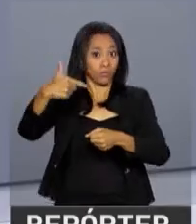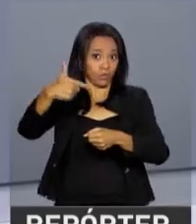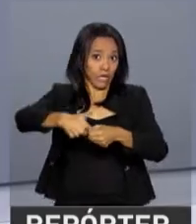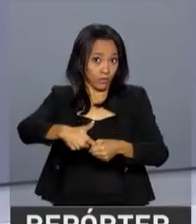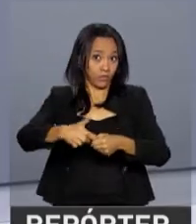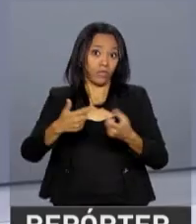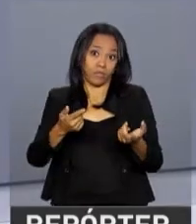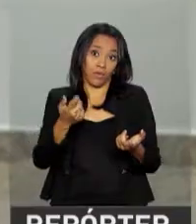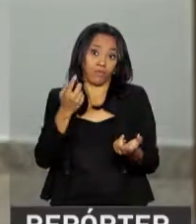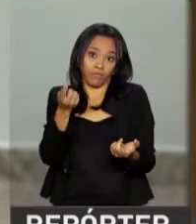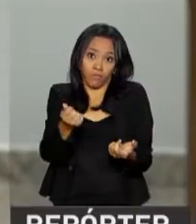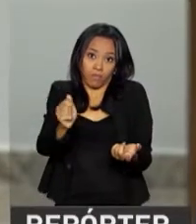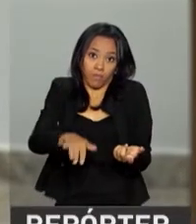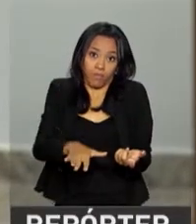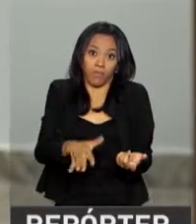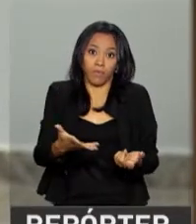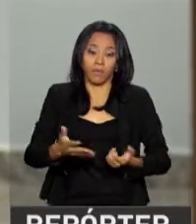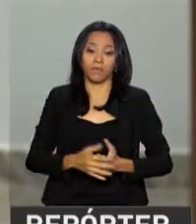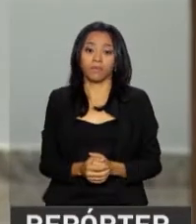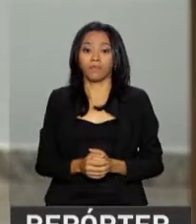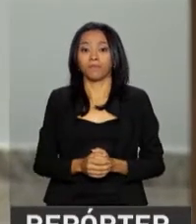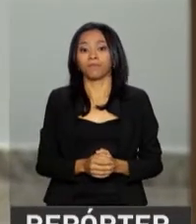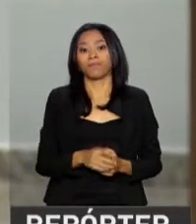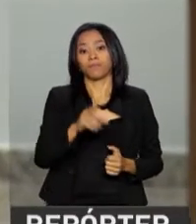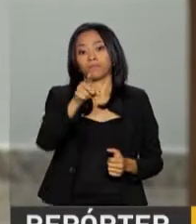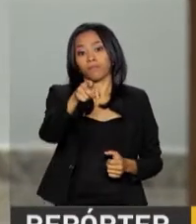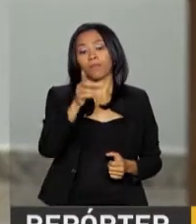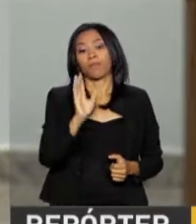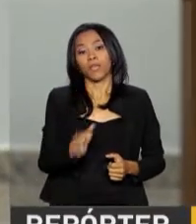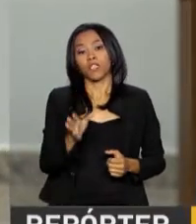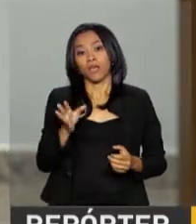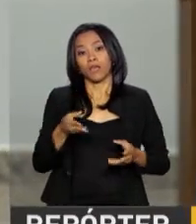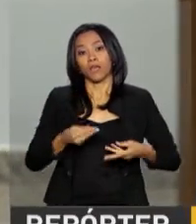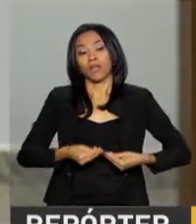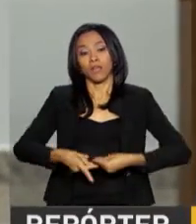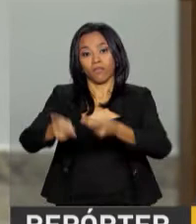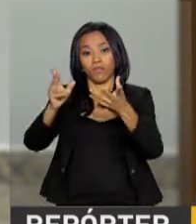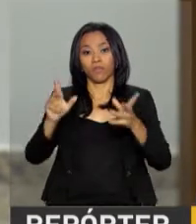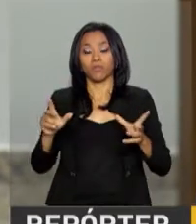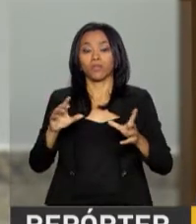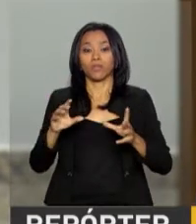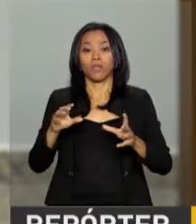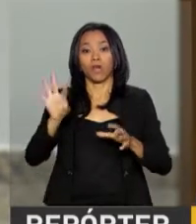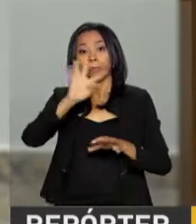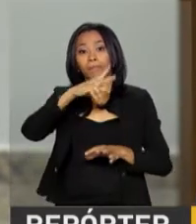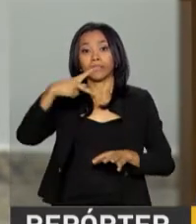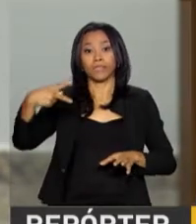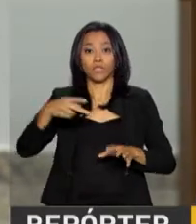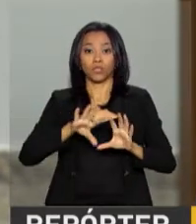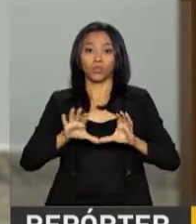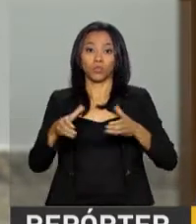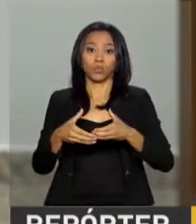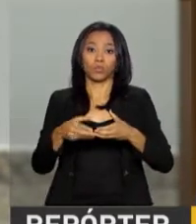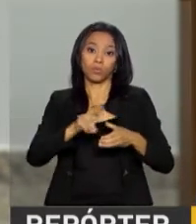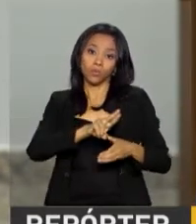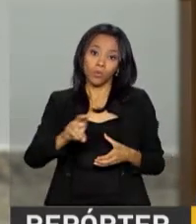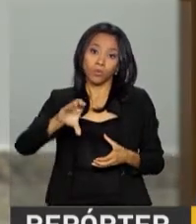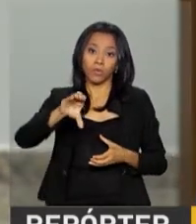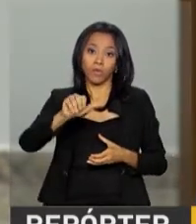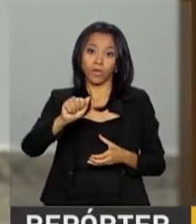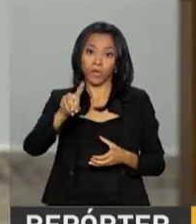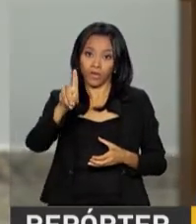baixo encaminhamos ao uso do cade uma solicitação para que